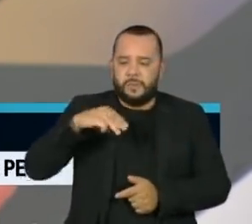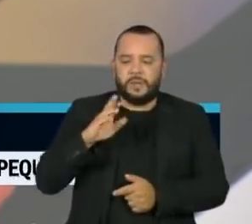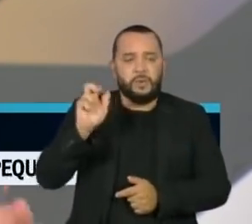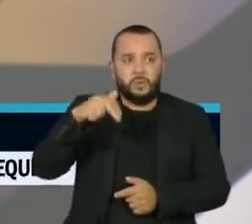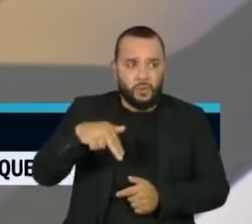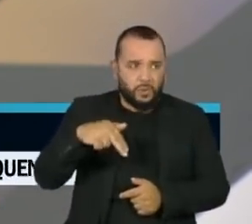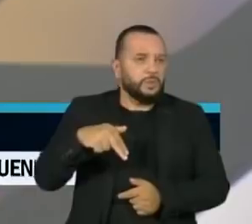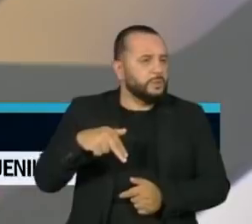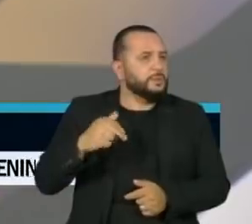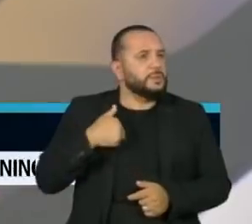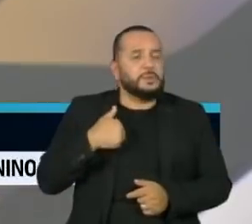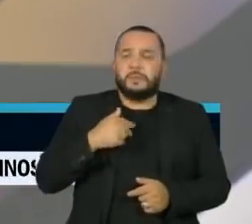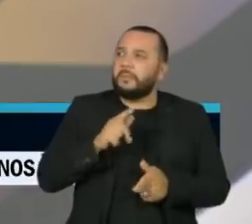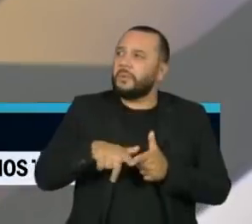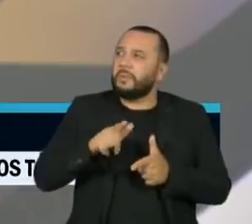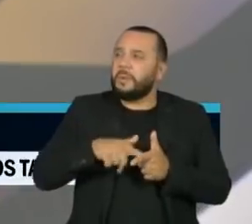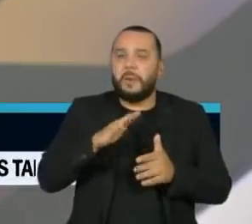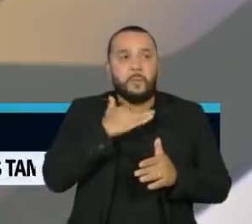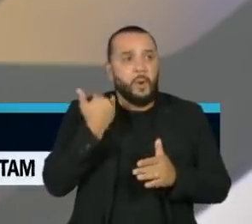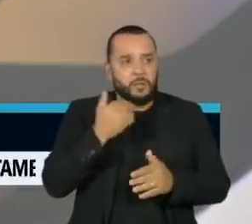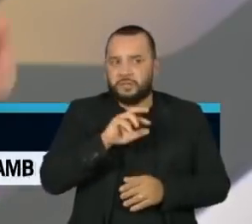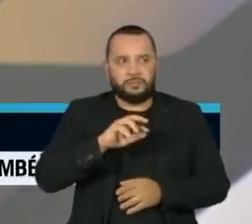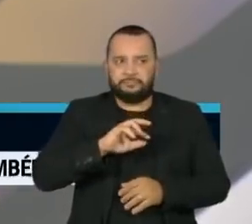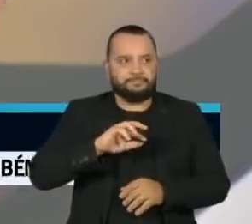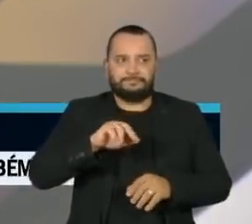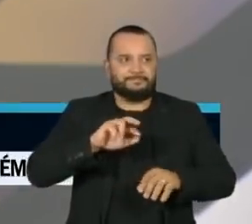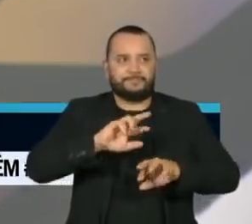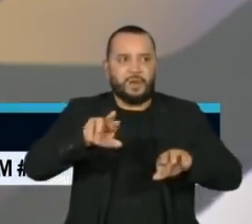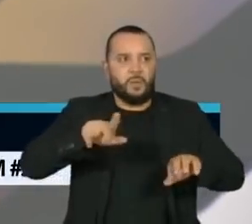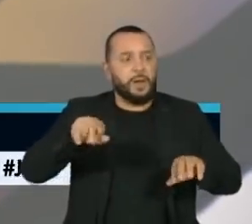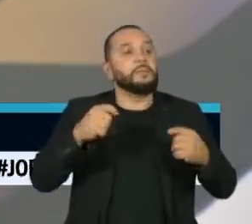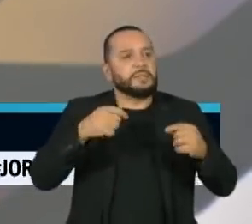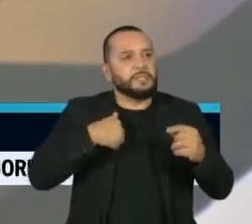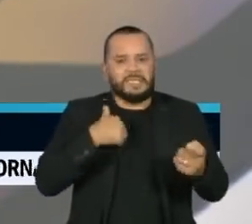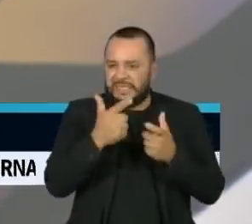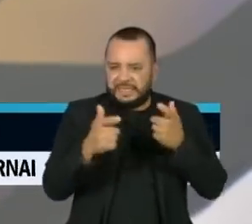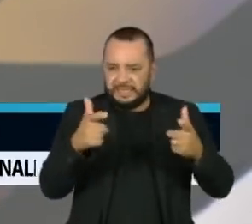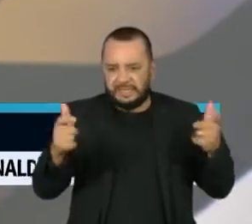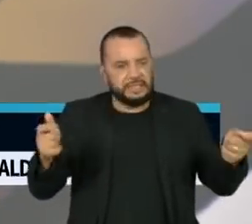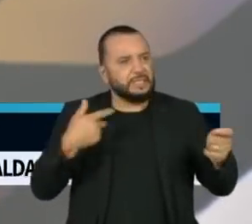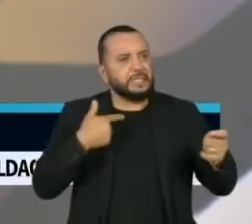muita gente, mas é possibilidade de estar livre e com possibilidade de mutação.